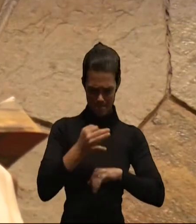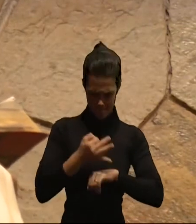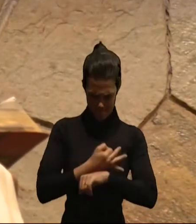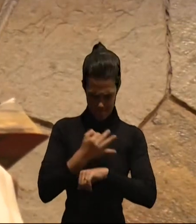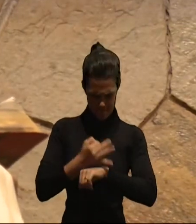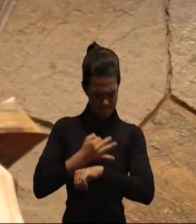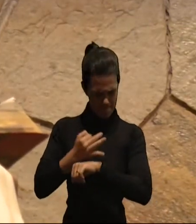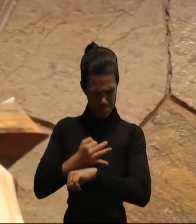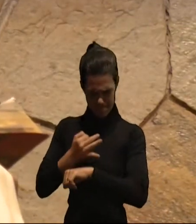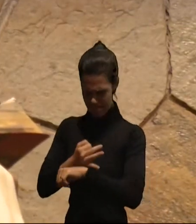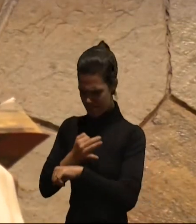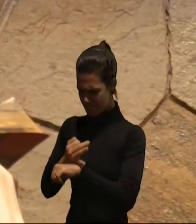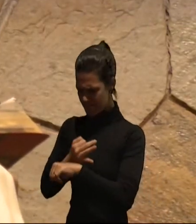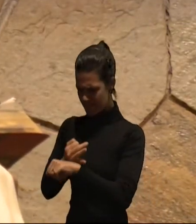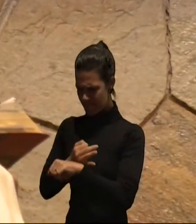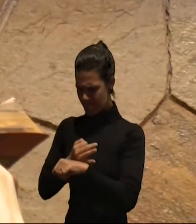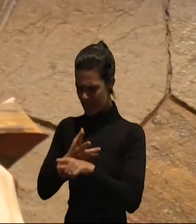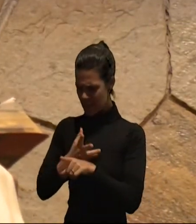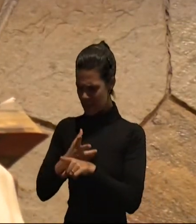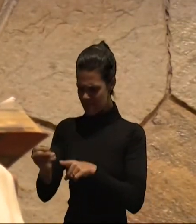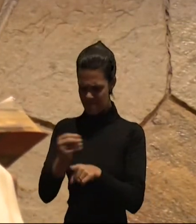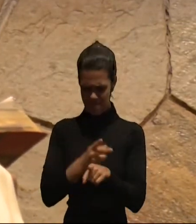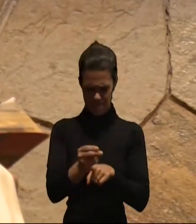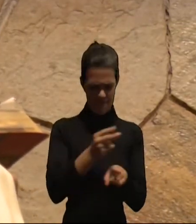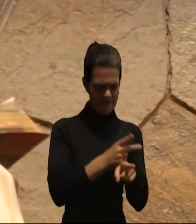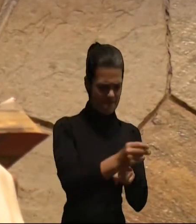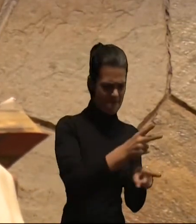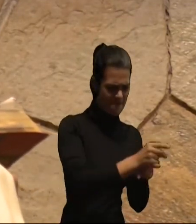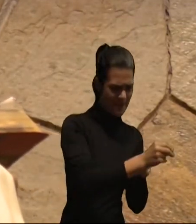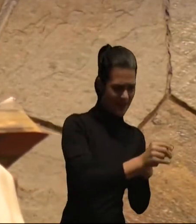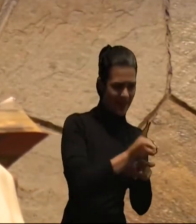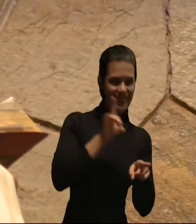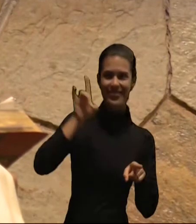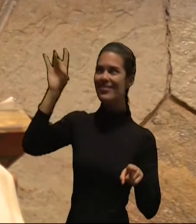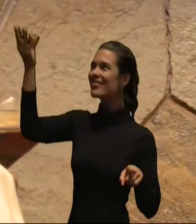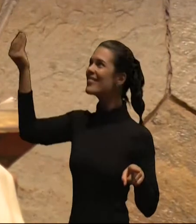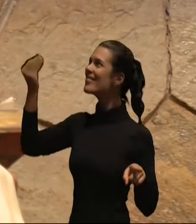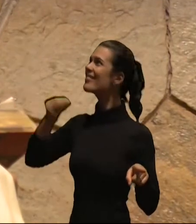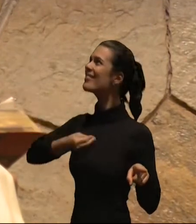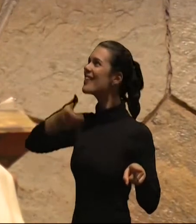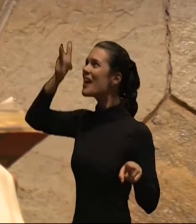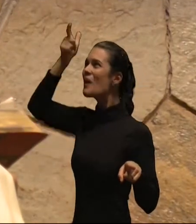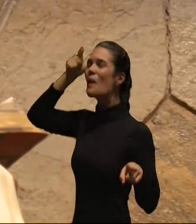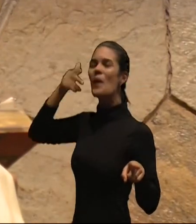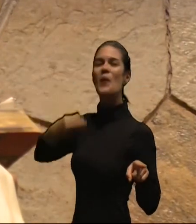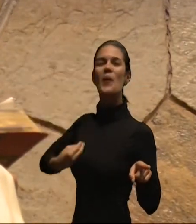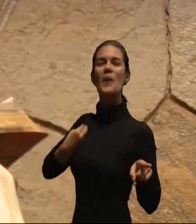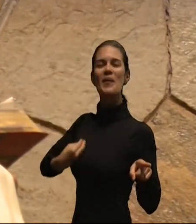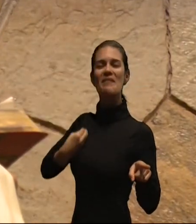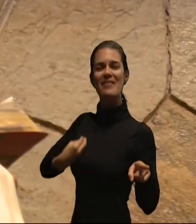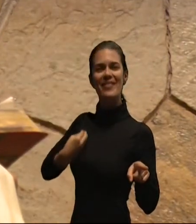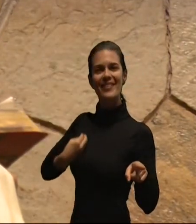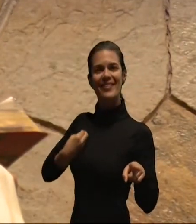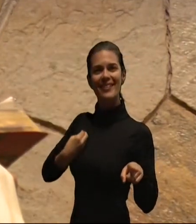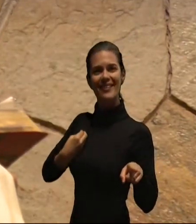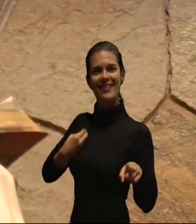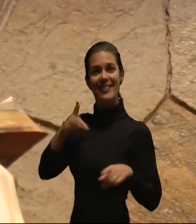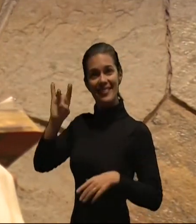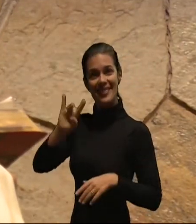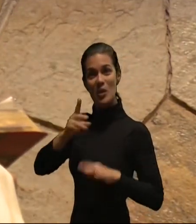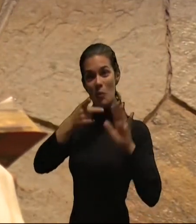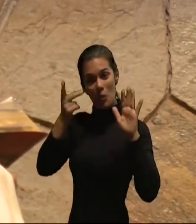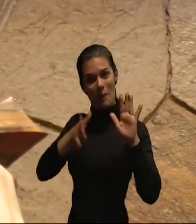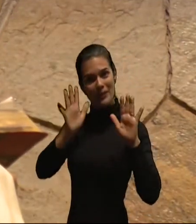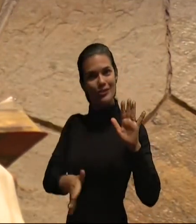a coroa da vida, a qual o Senhor prometeu aos que o amam. Então vamos seguir em